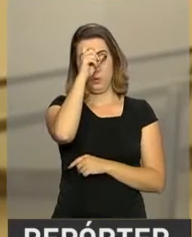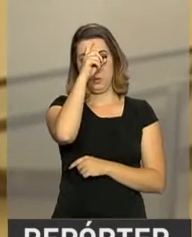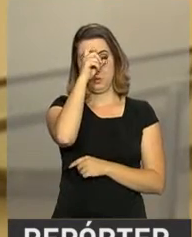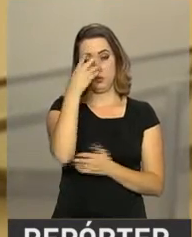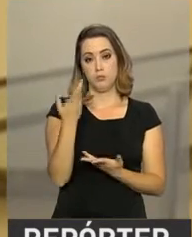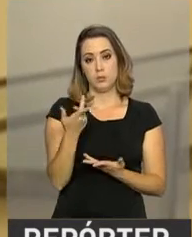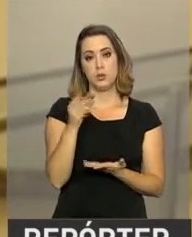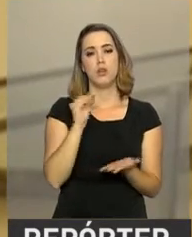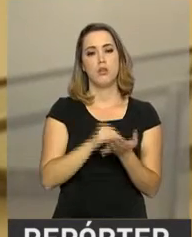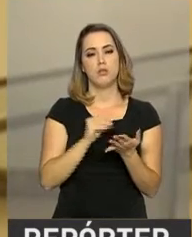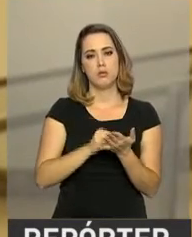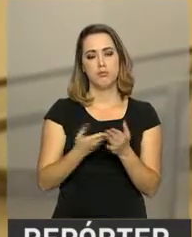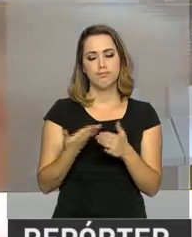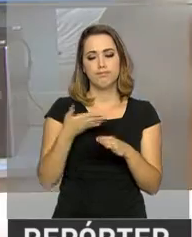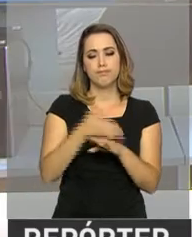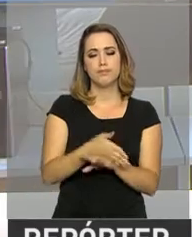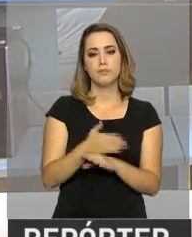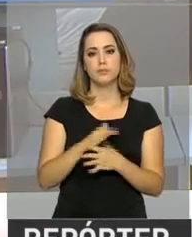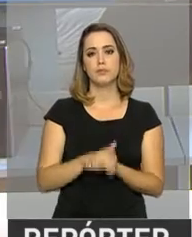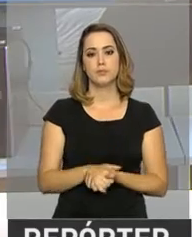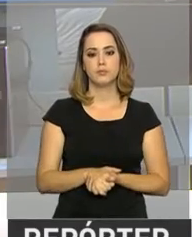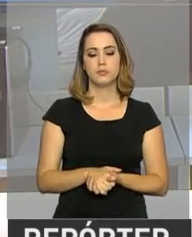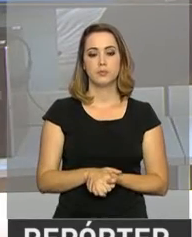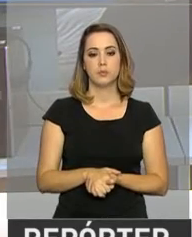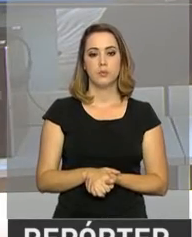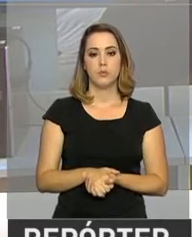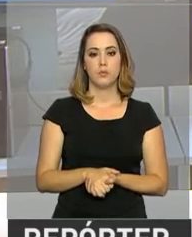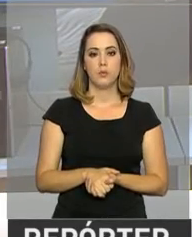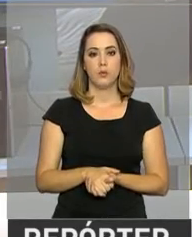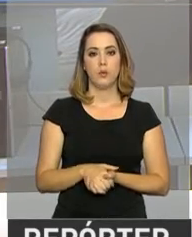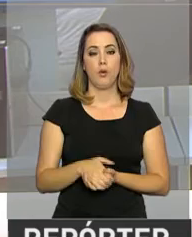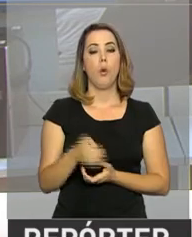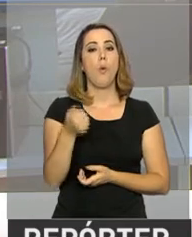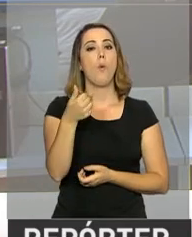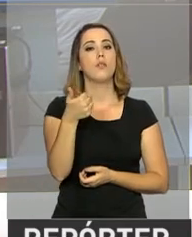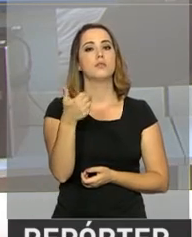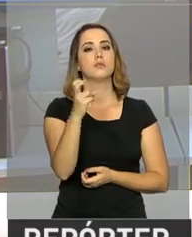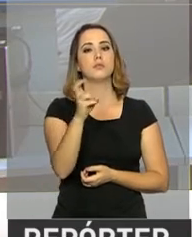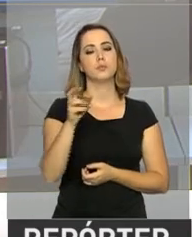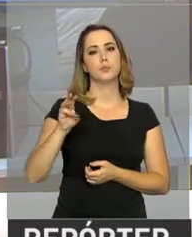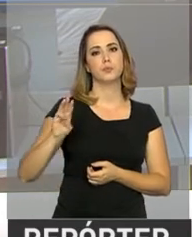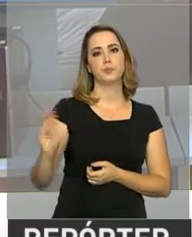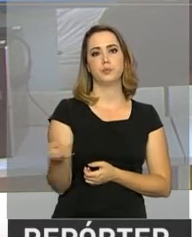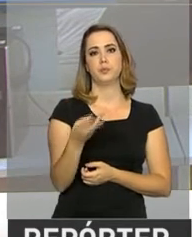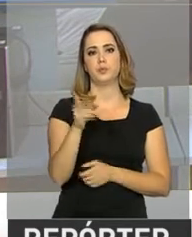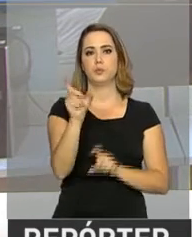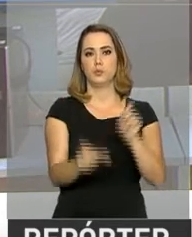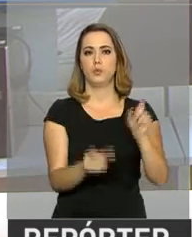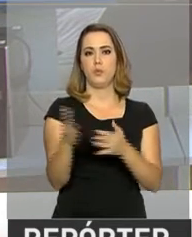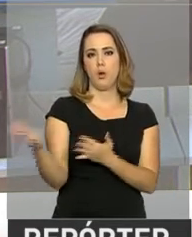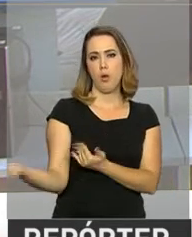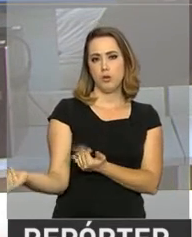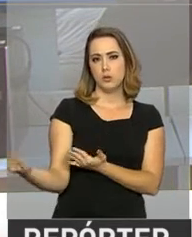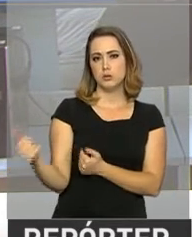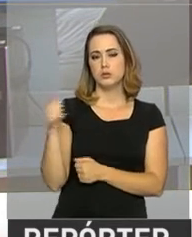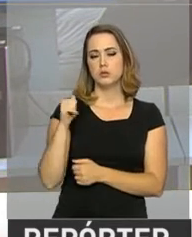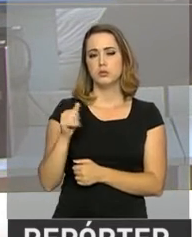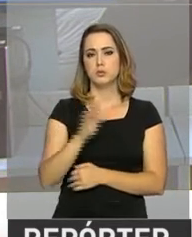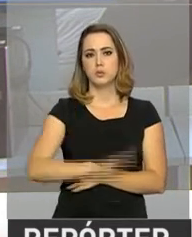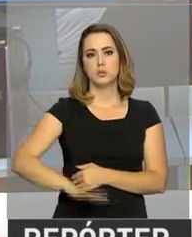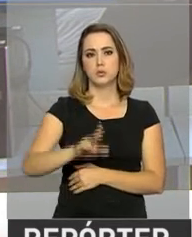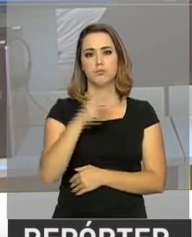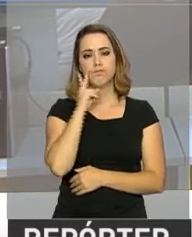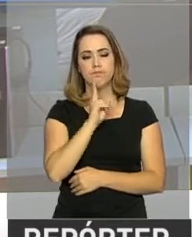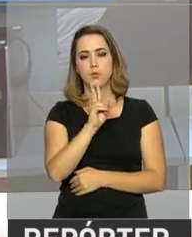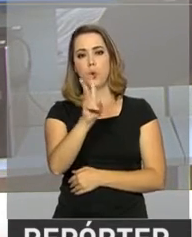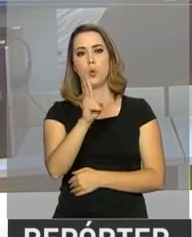contemplados nesta primeira etapa quase 15 milhões de crianças e jovens do bolsa família tiveram acompanhamento da freqüência escolar